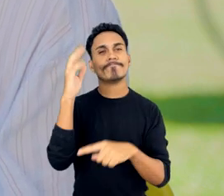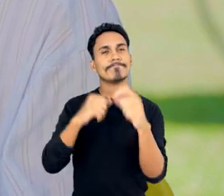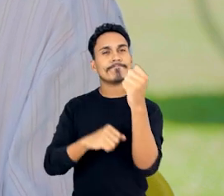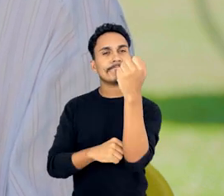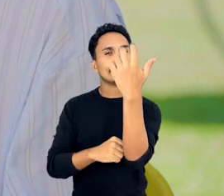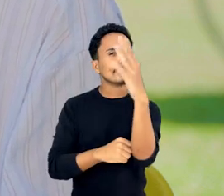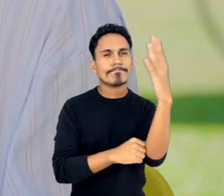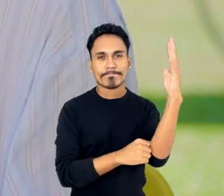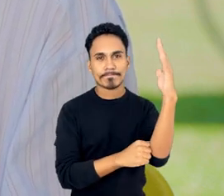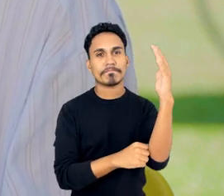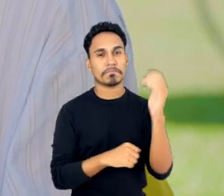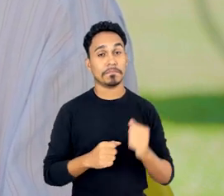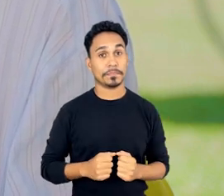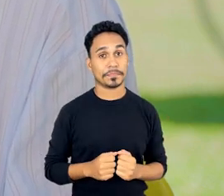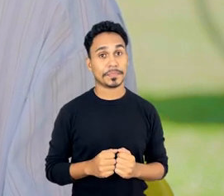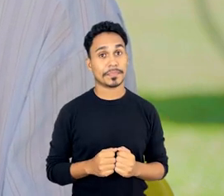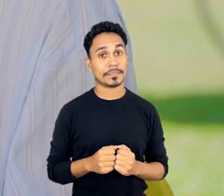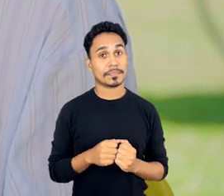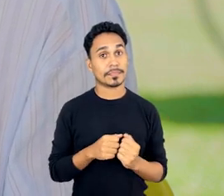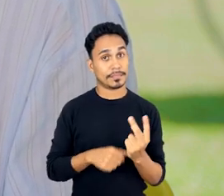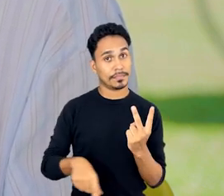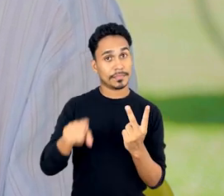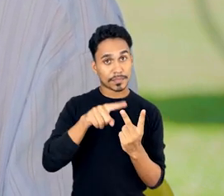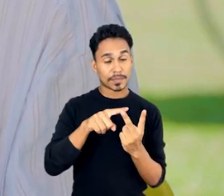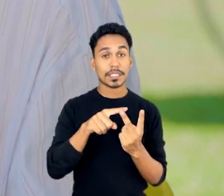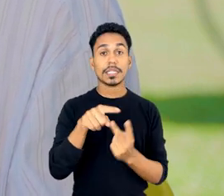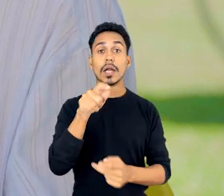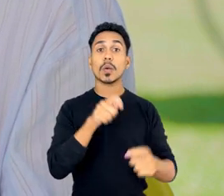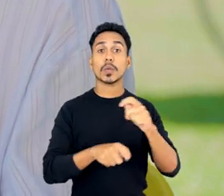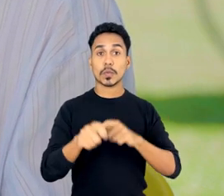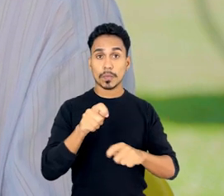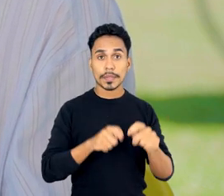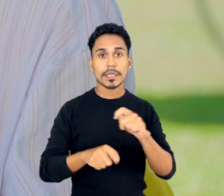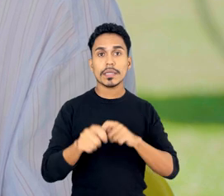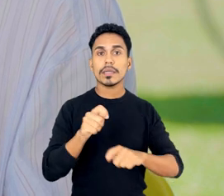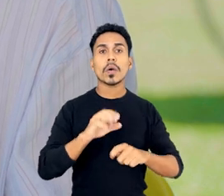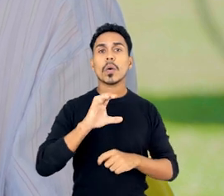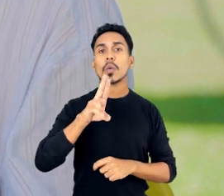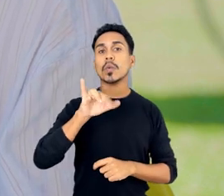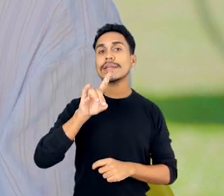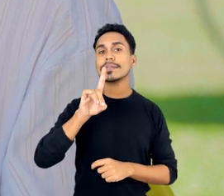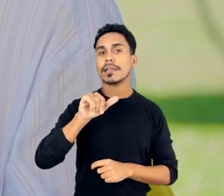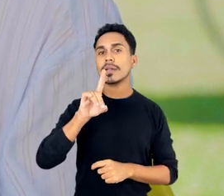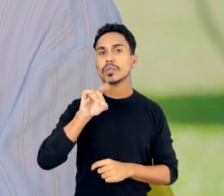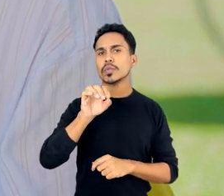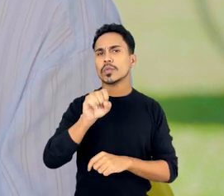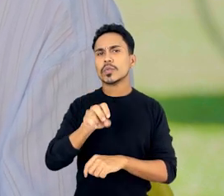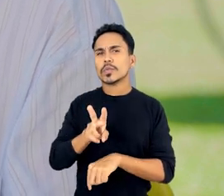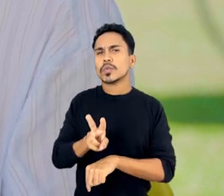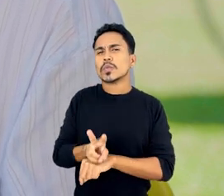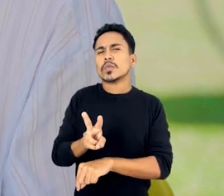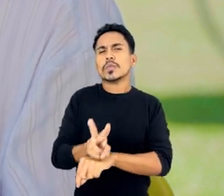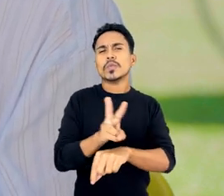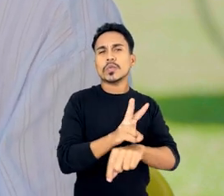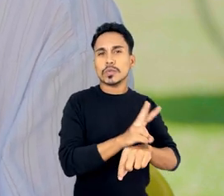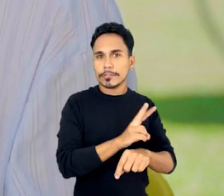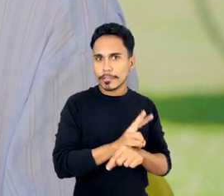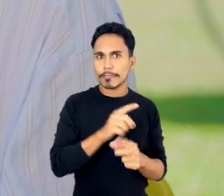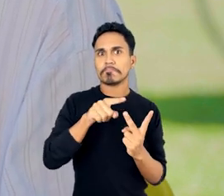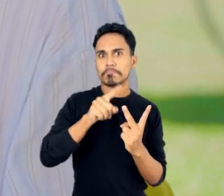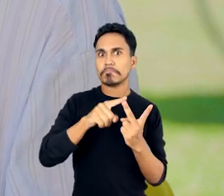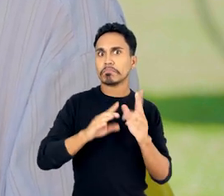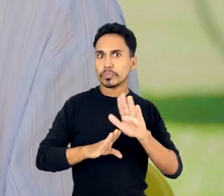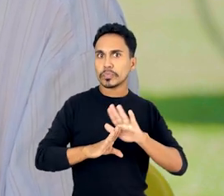sustentabilidade do meio ambiente a questão da economia dos cuidados que é uma área que começa a despontar e